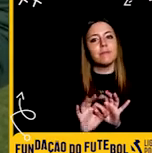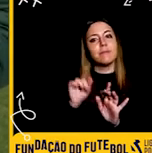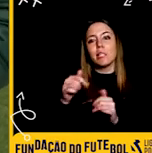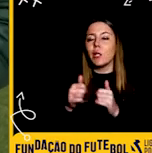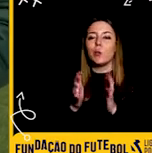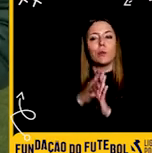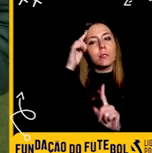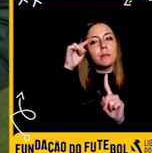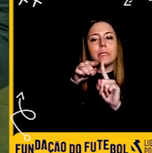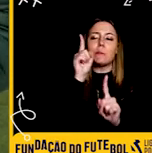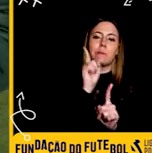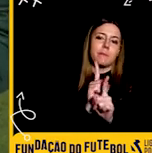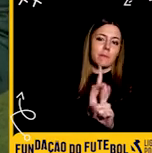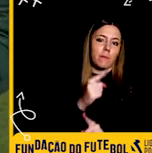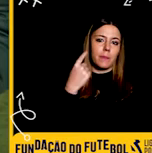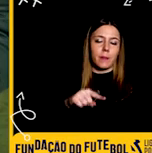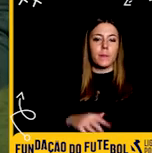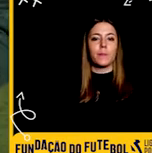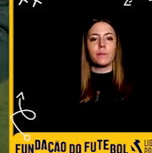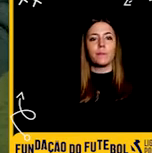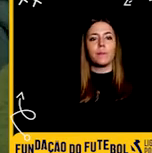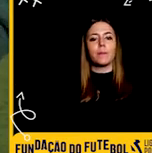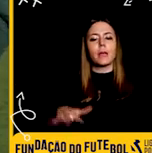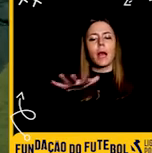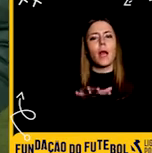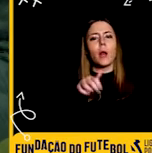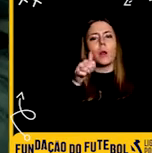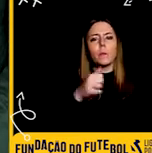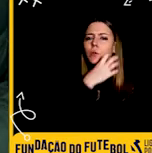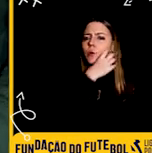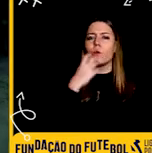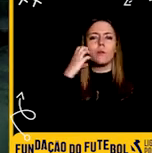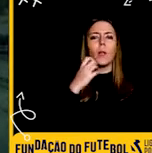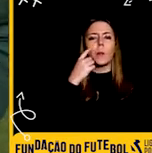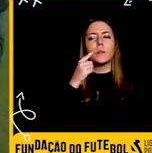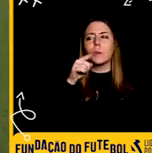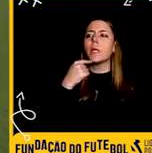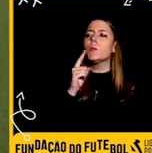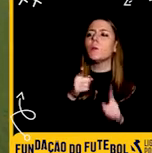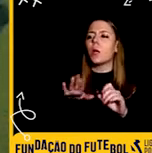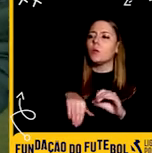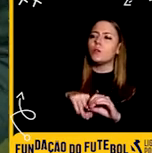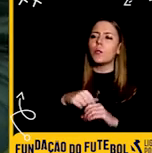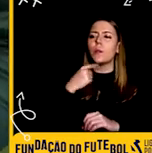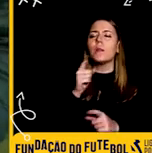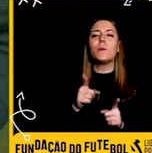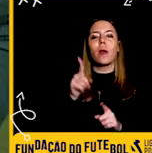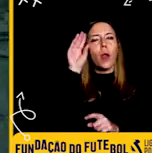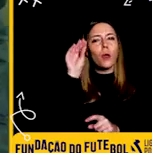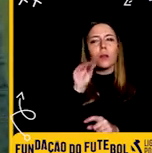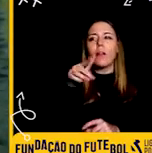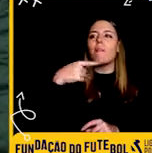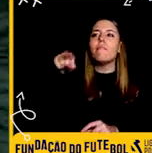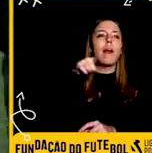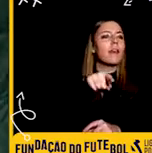e que aqui remamos todos para o mesmo lado. Olha, e aqui sítios bons para si na Covilhã, o que é que tu dizes a um jogador que chega aqui, olha, vai aqui,